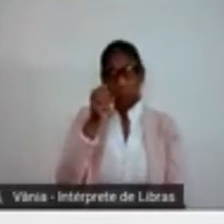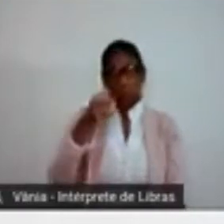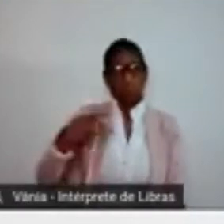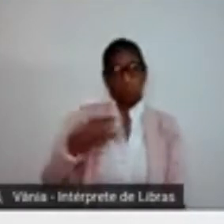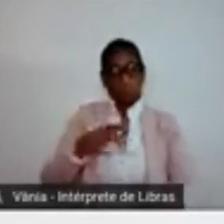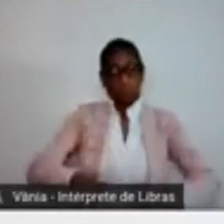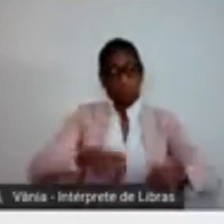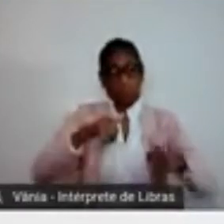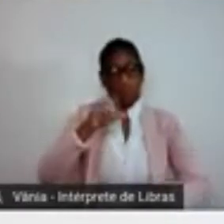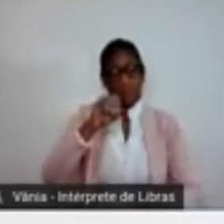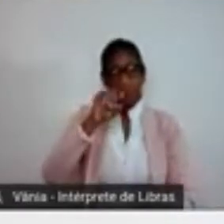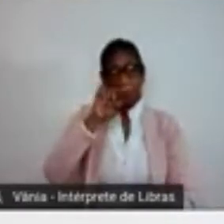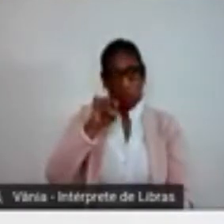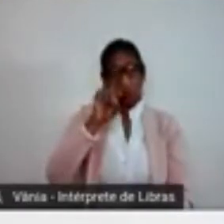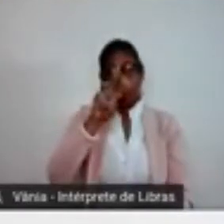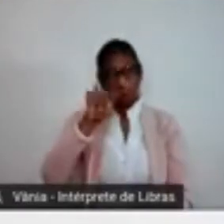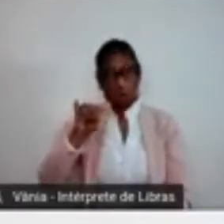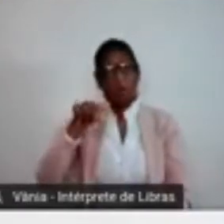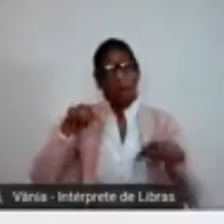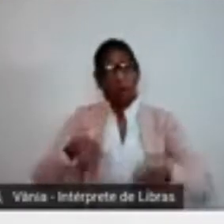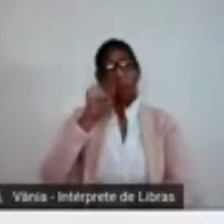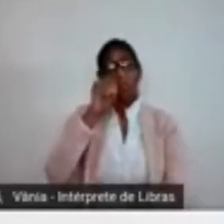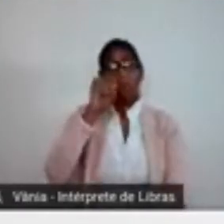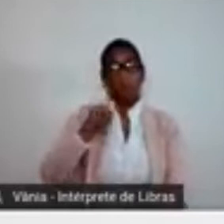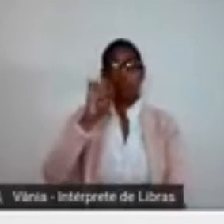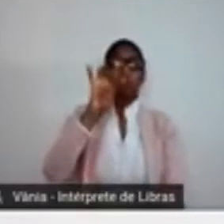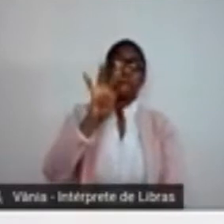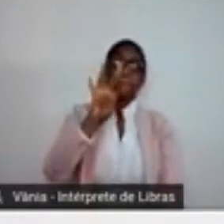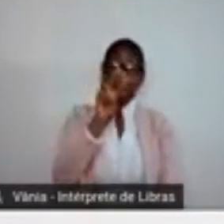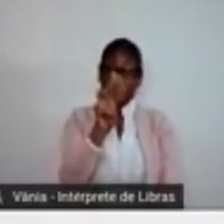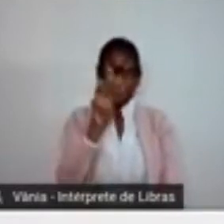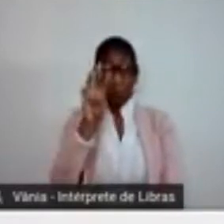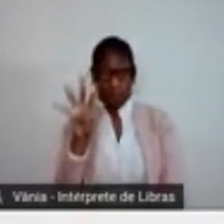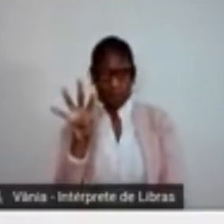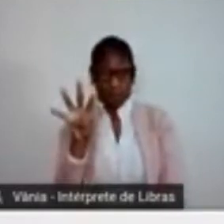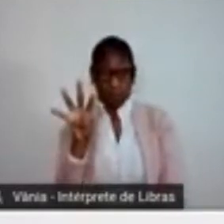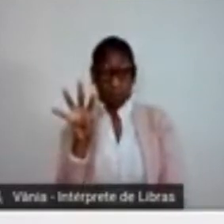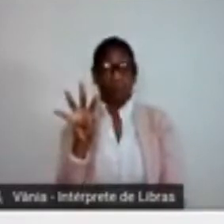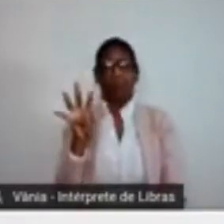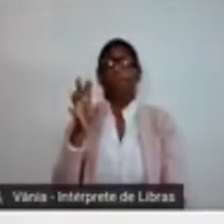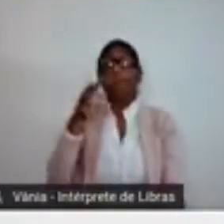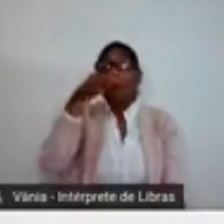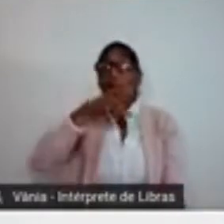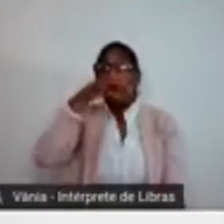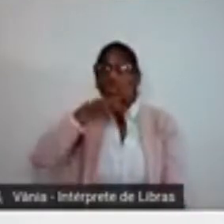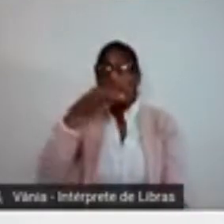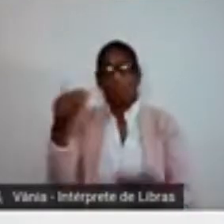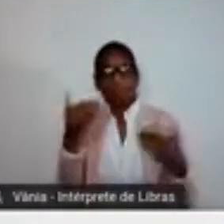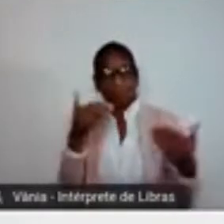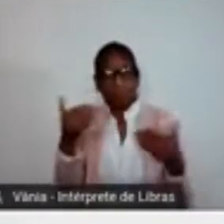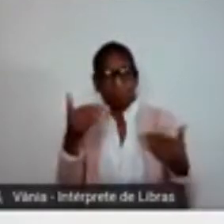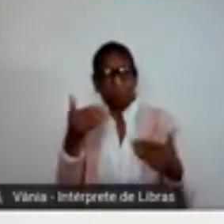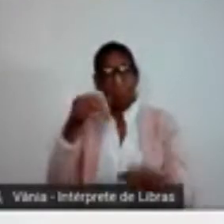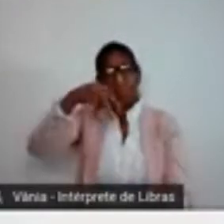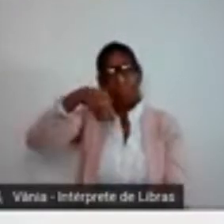para 0,39, agora são 0,34. A macro-região de Caxias coincide com a